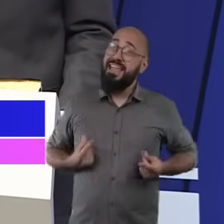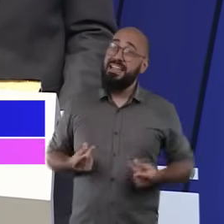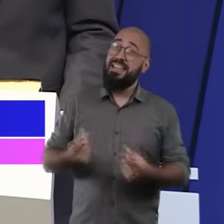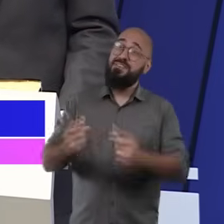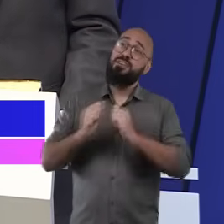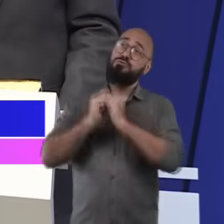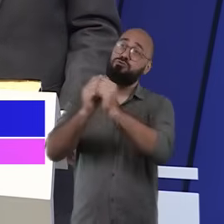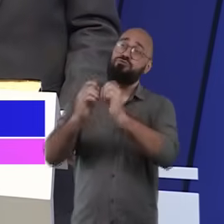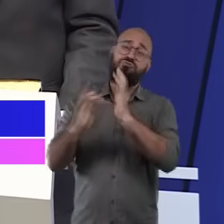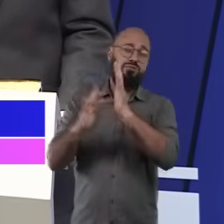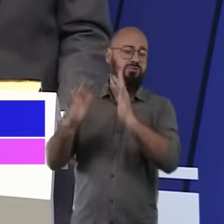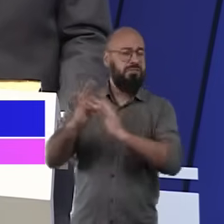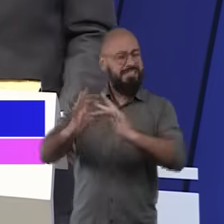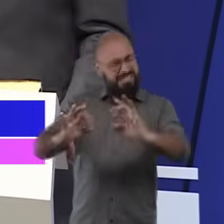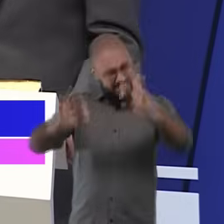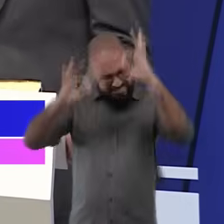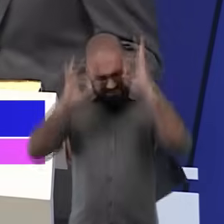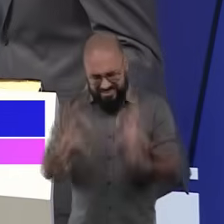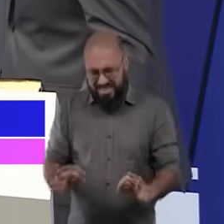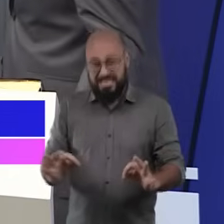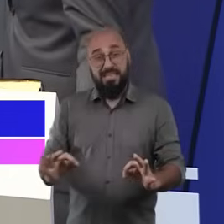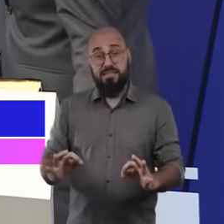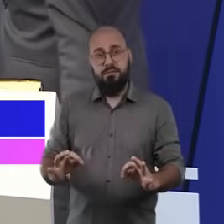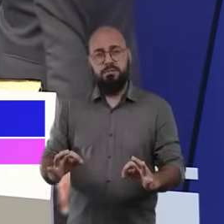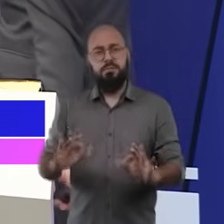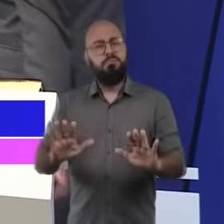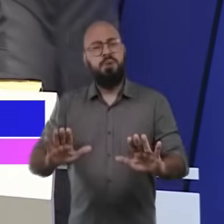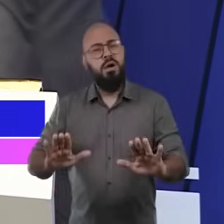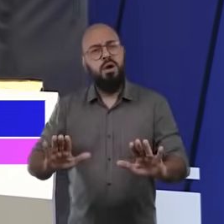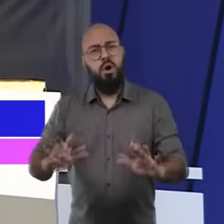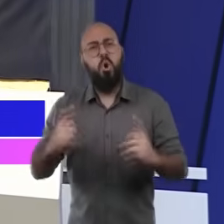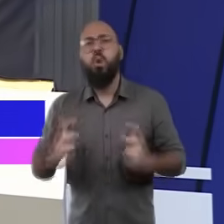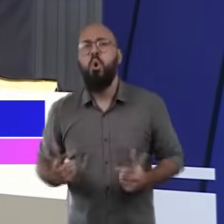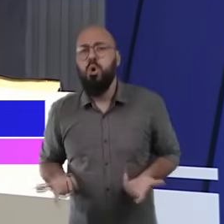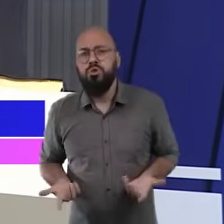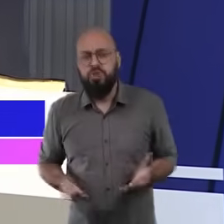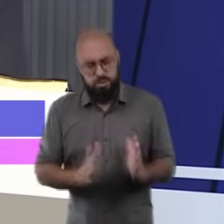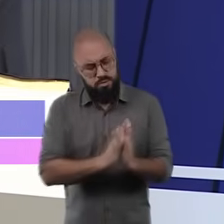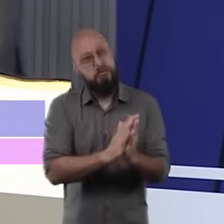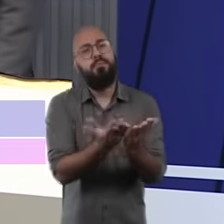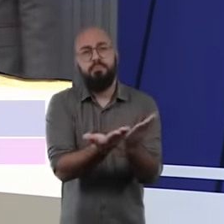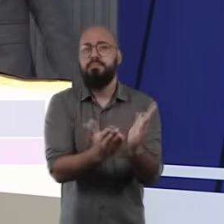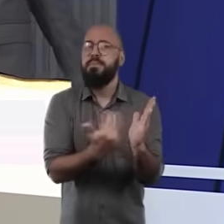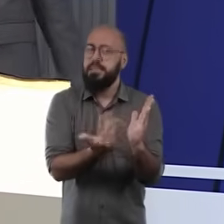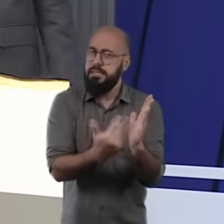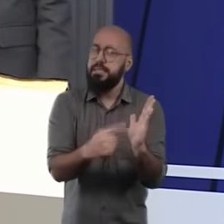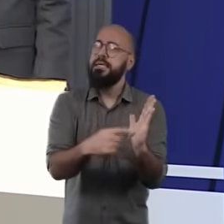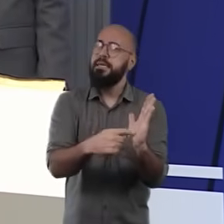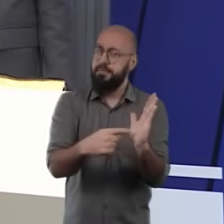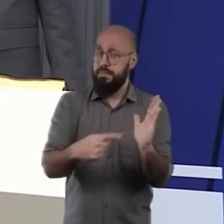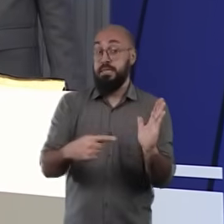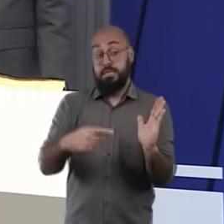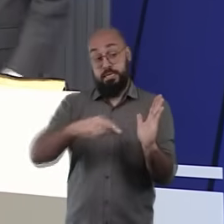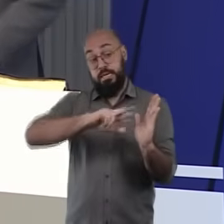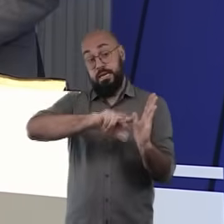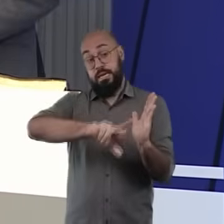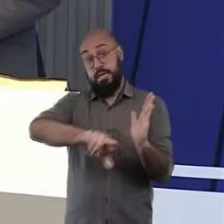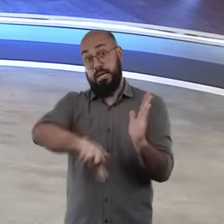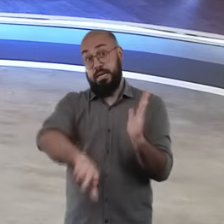Salvador Jesus. Esta certeza está na Bíblia, espalhada por diferentes versos